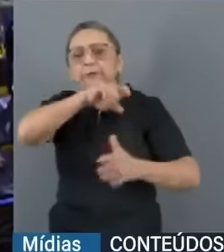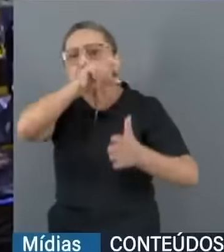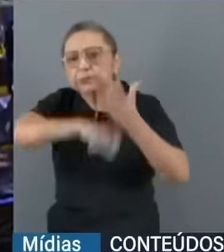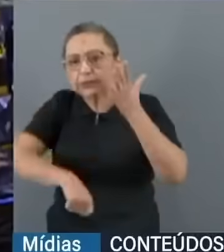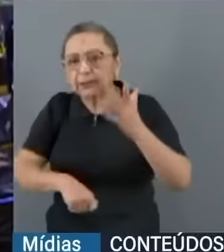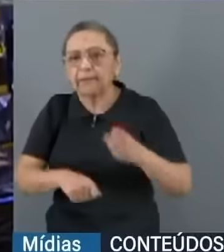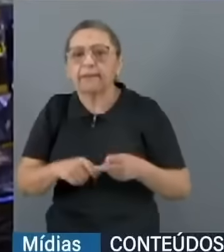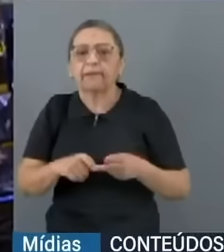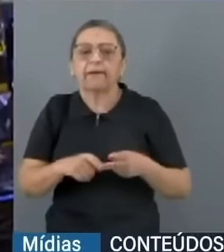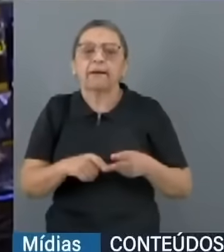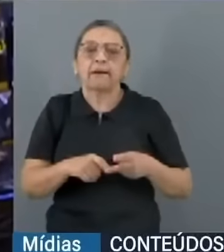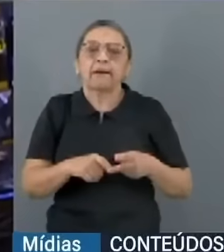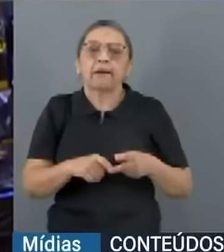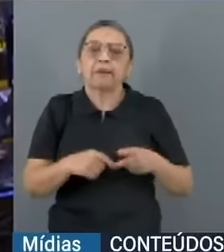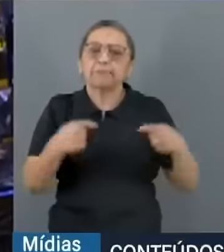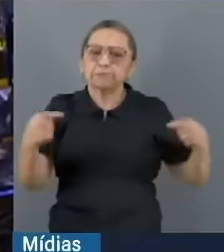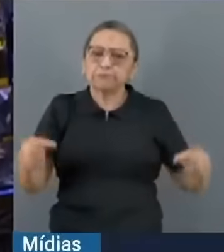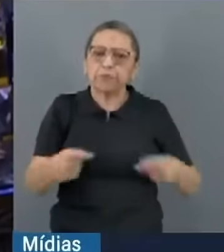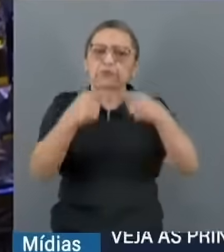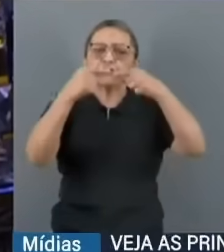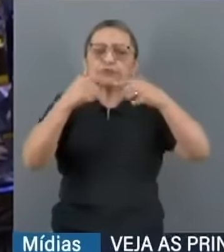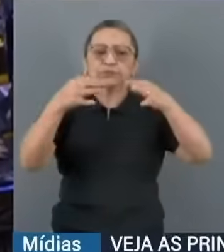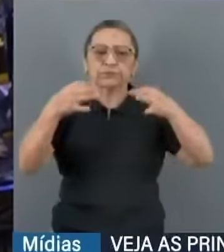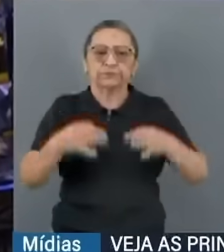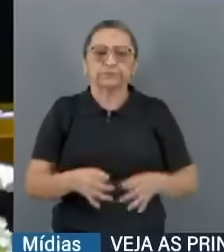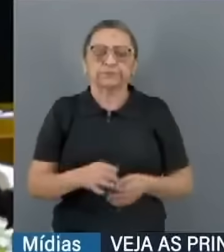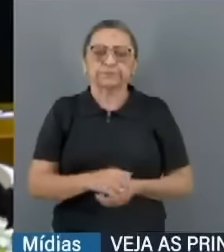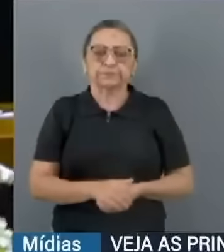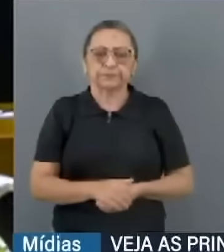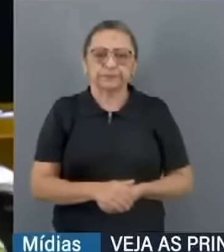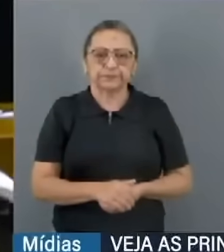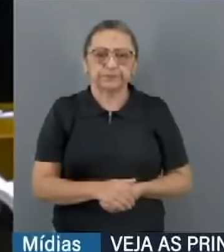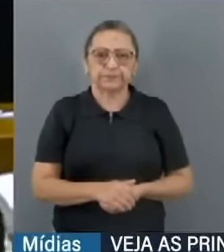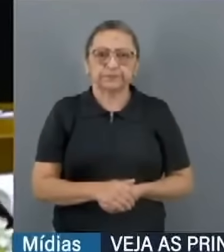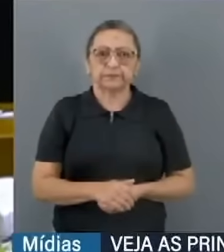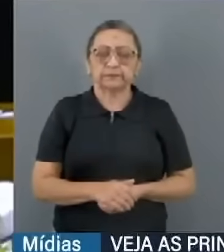tributária a contento na forma brasileira.